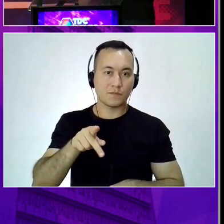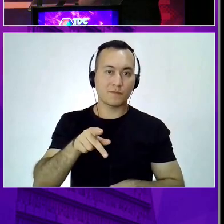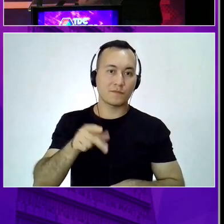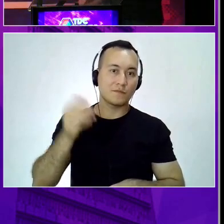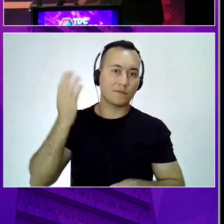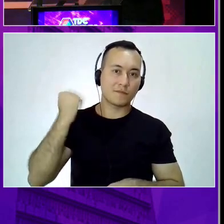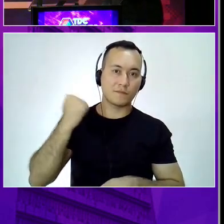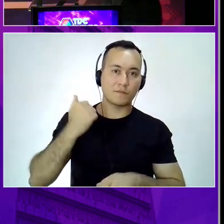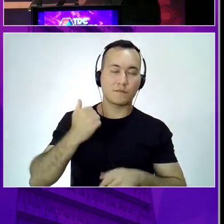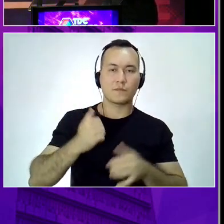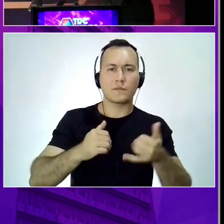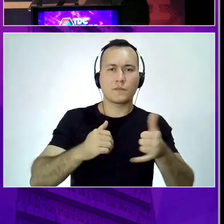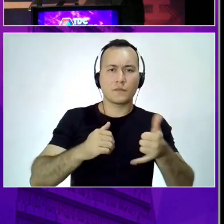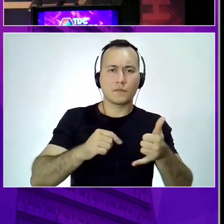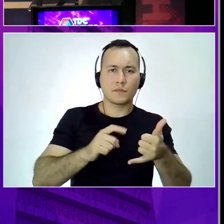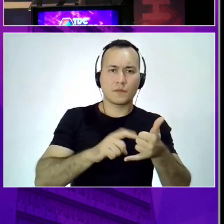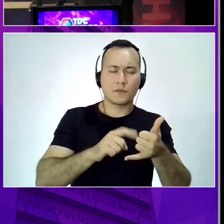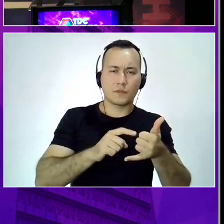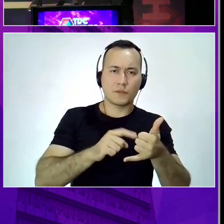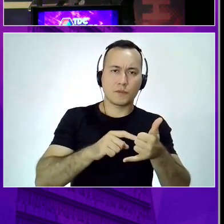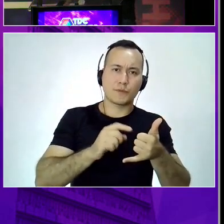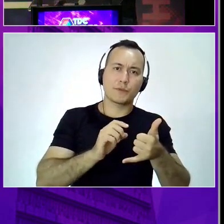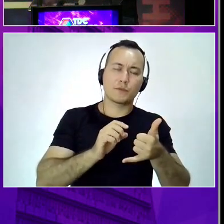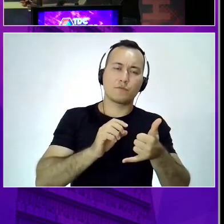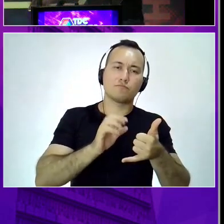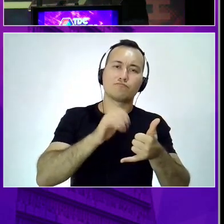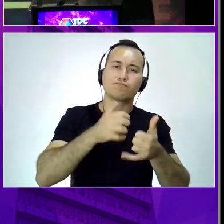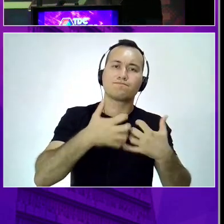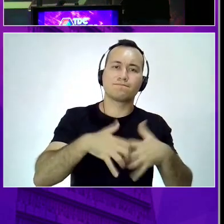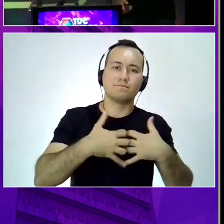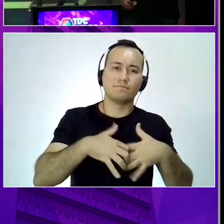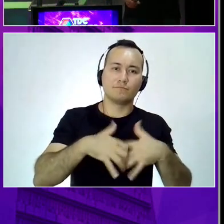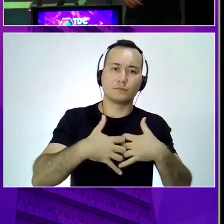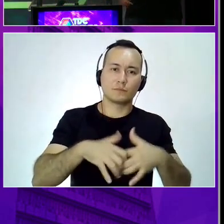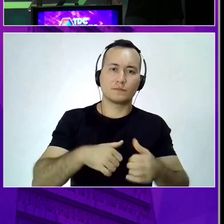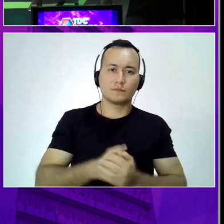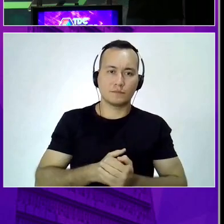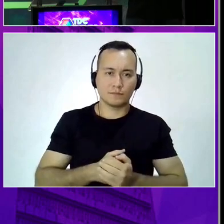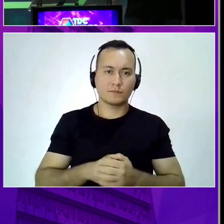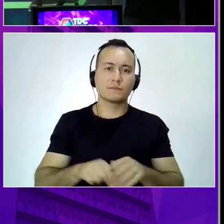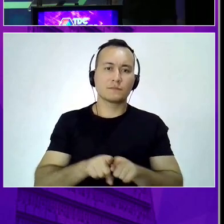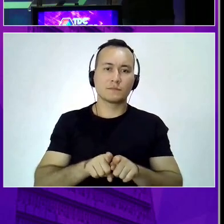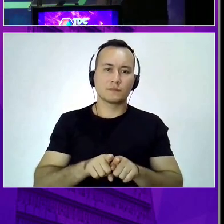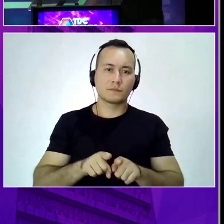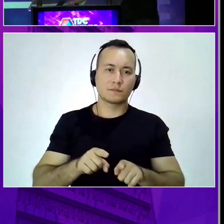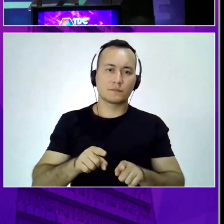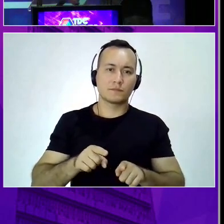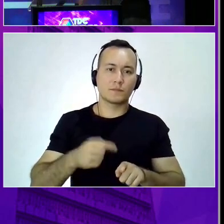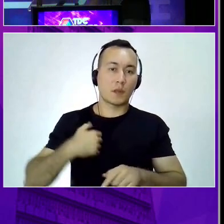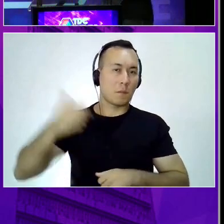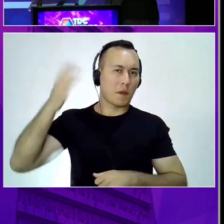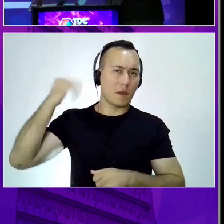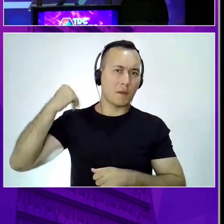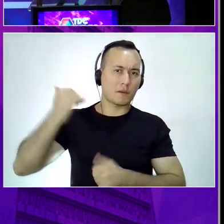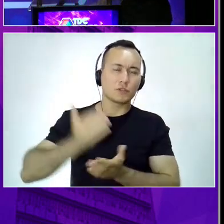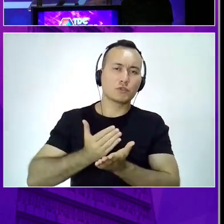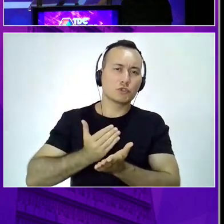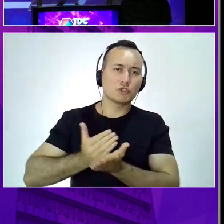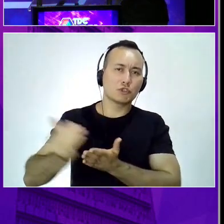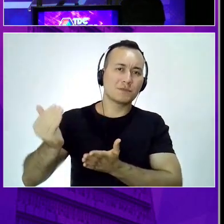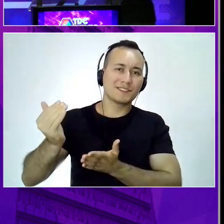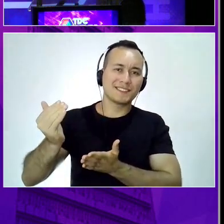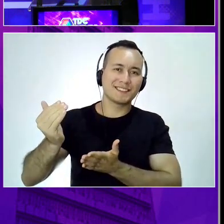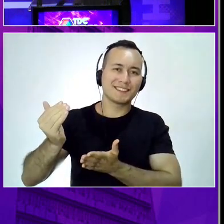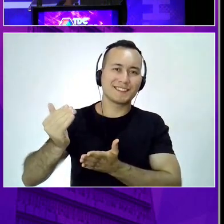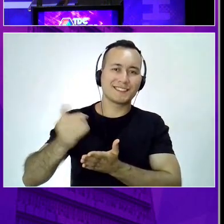uma especialização em mobile também, né? E comecei a programar quando eu tinha mais ou menos ali uns 16 anos, no século passado, literalmente,